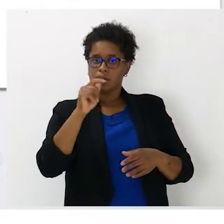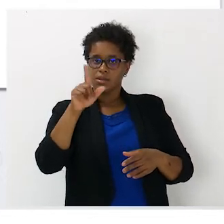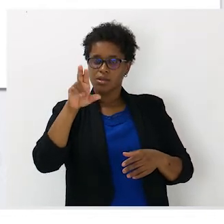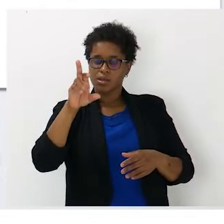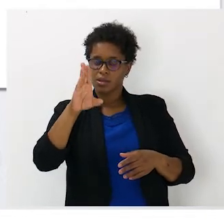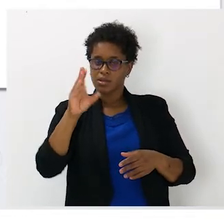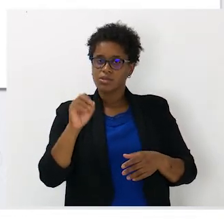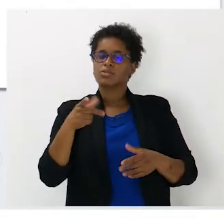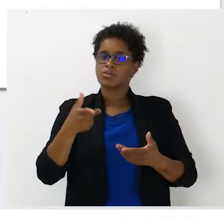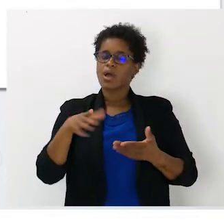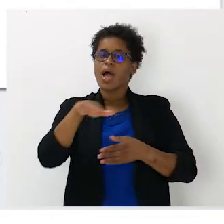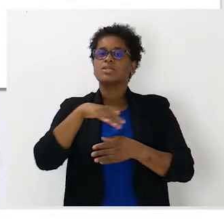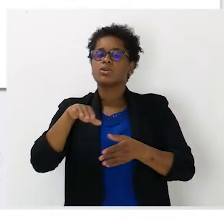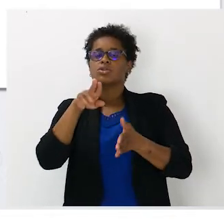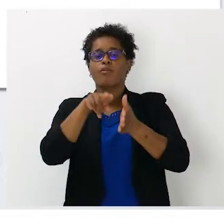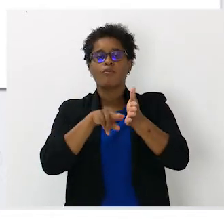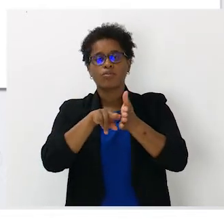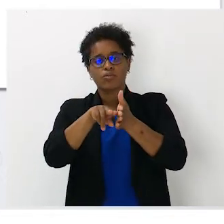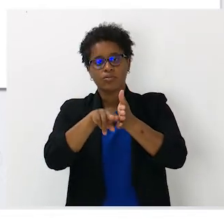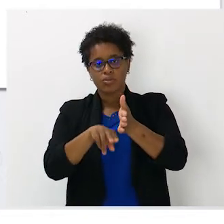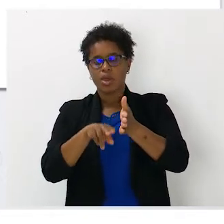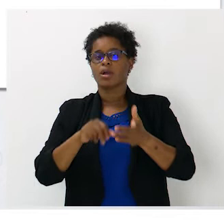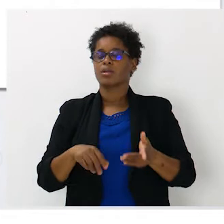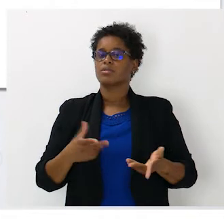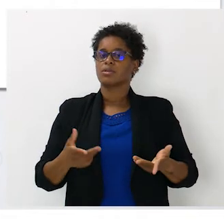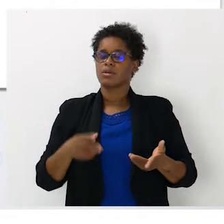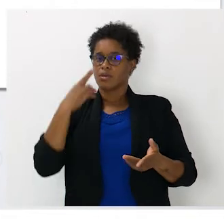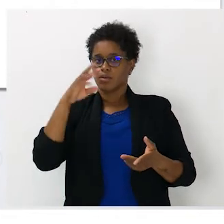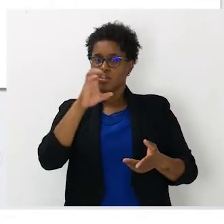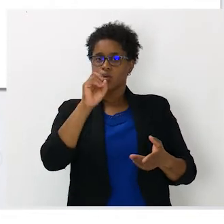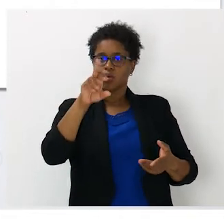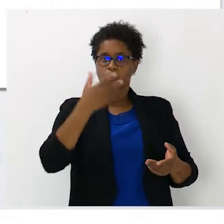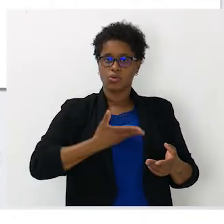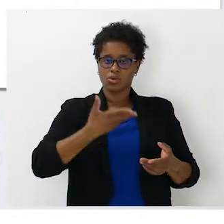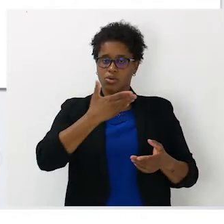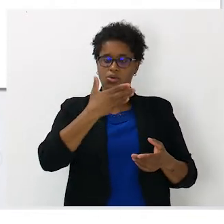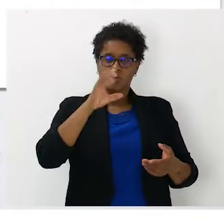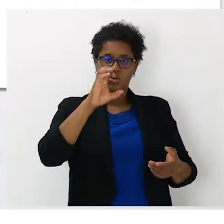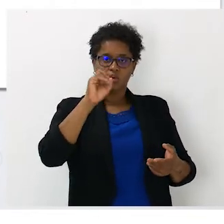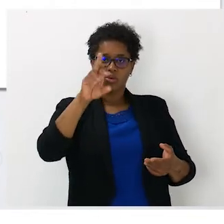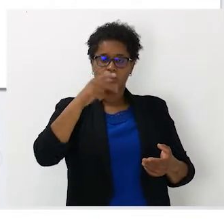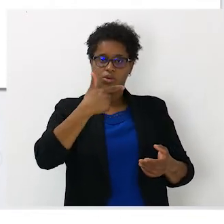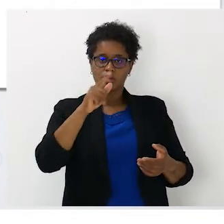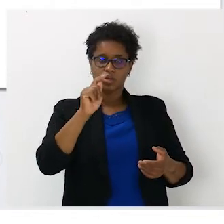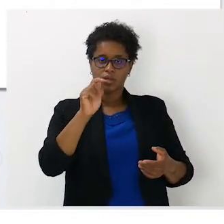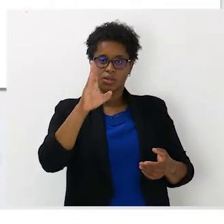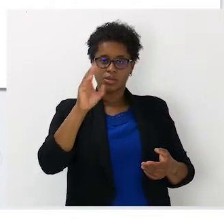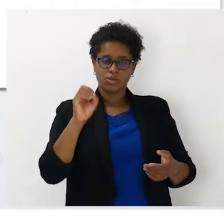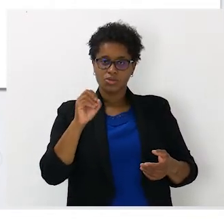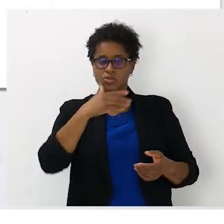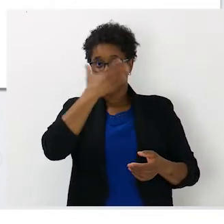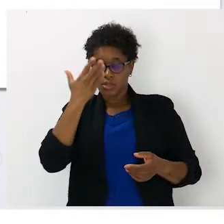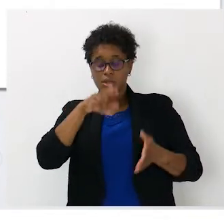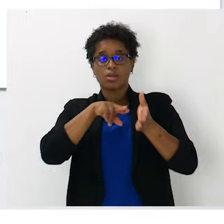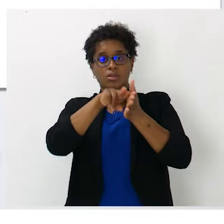funeral. Vamos lá ver. O cortejo. No dia do funeral, um cortejo